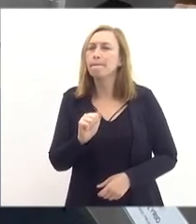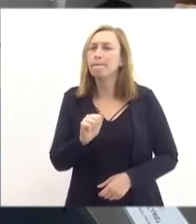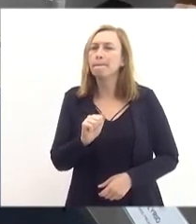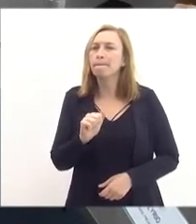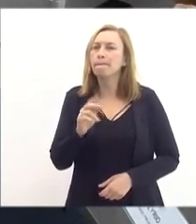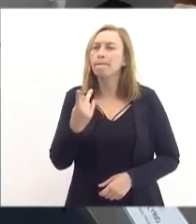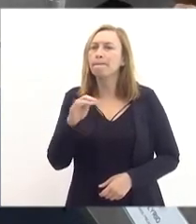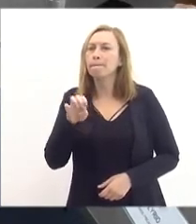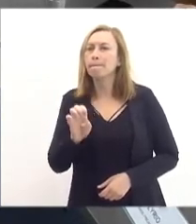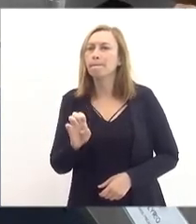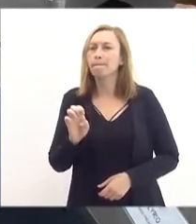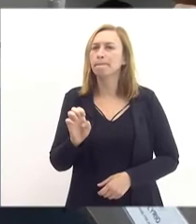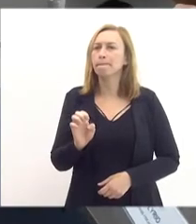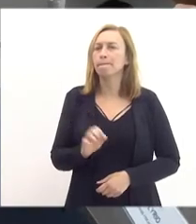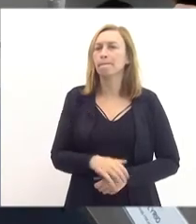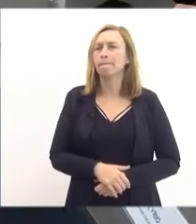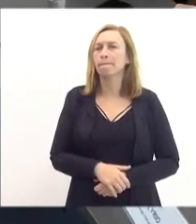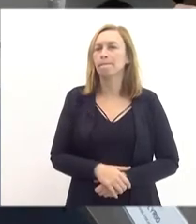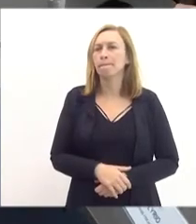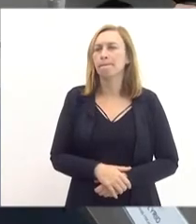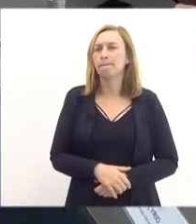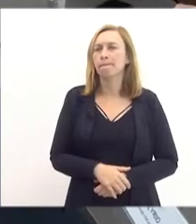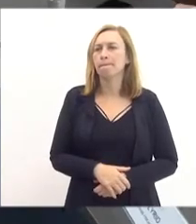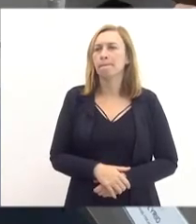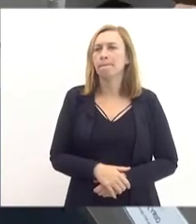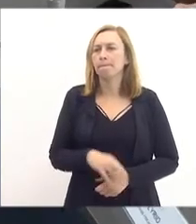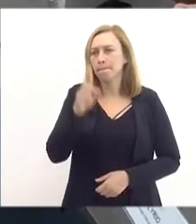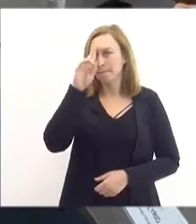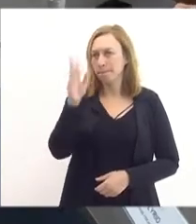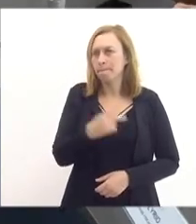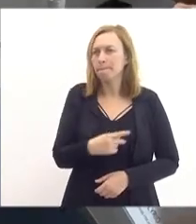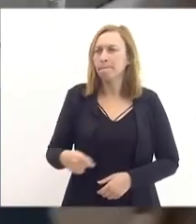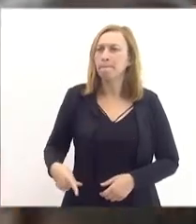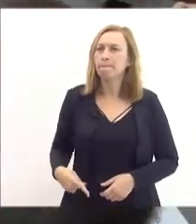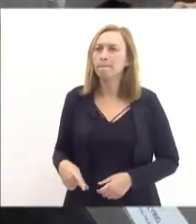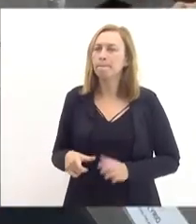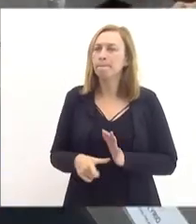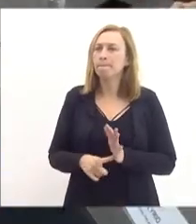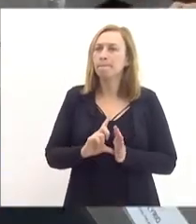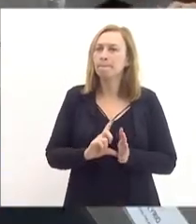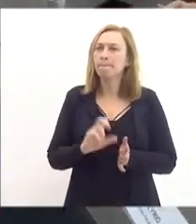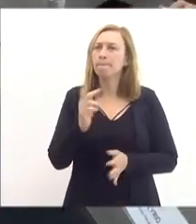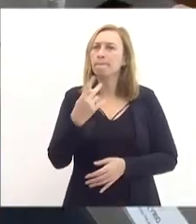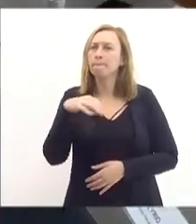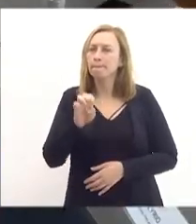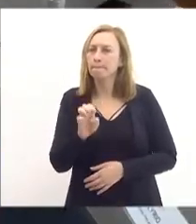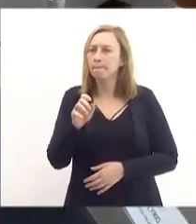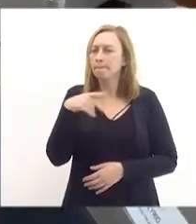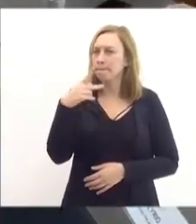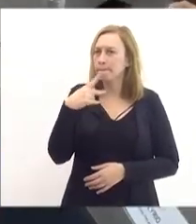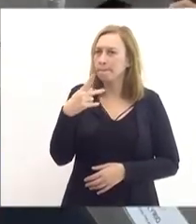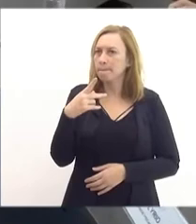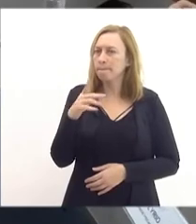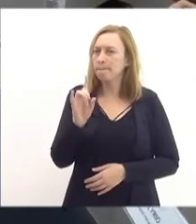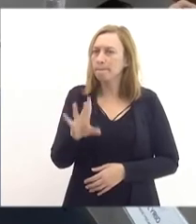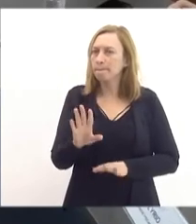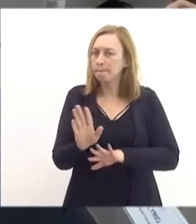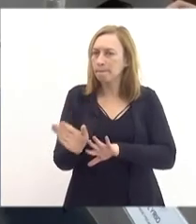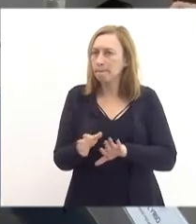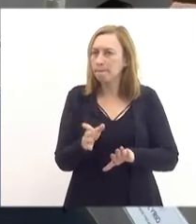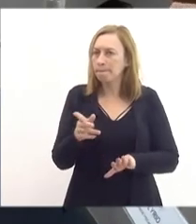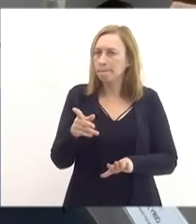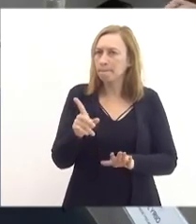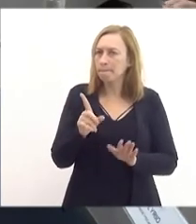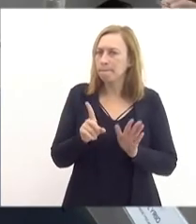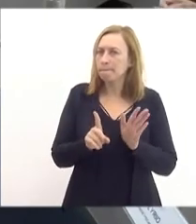Henrique? Henrique Belo. Senhor presidente, só antes do Henrique falar, só para tirar uma dúvida aqui, né, que a